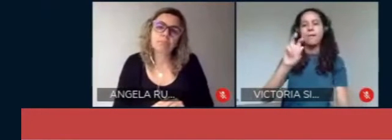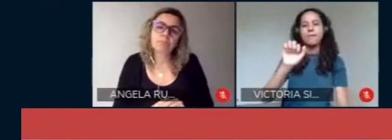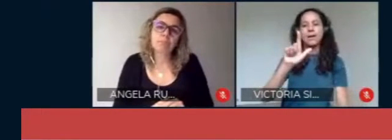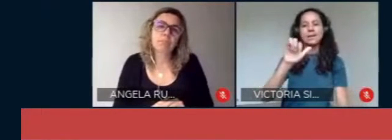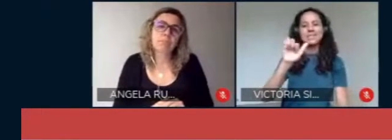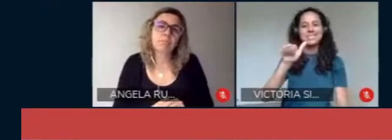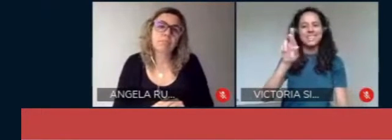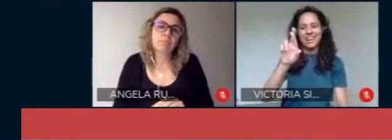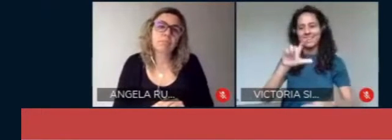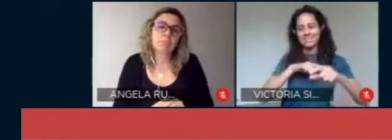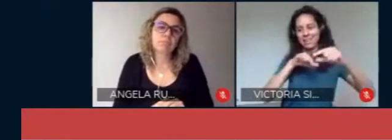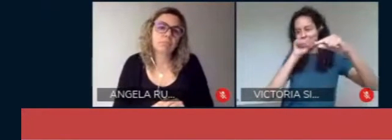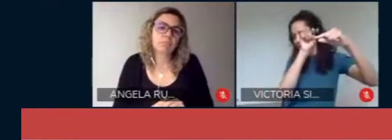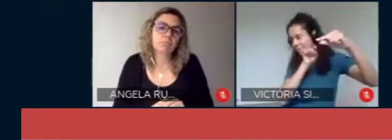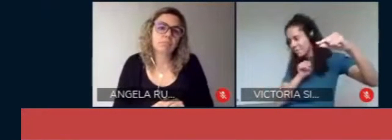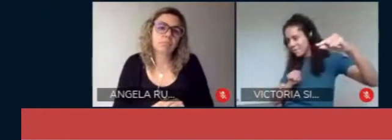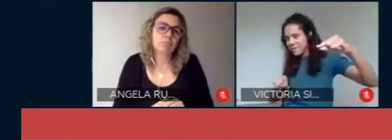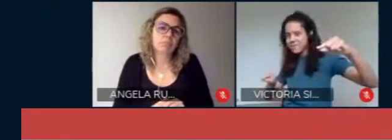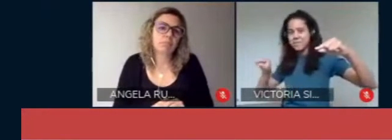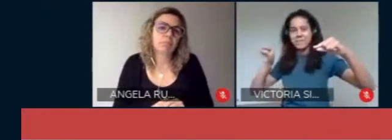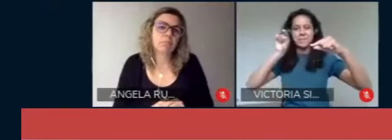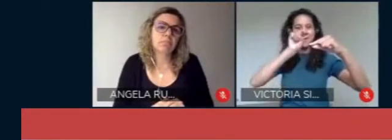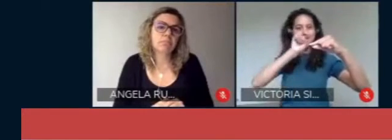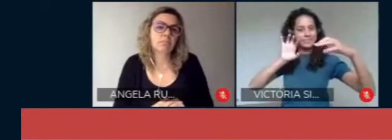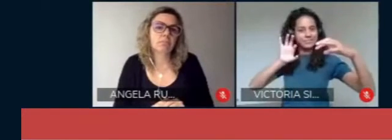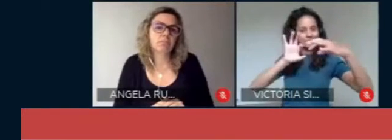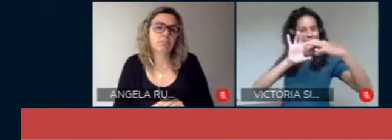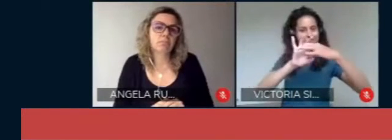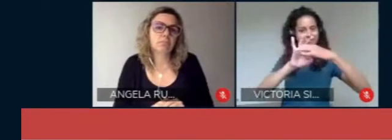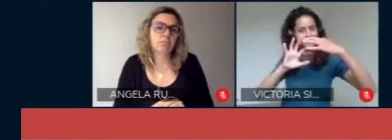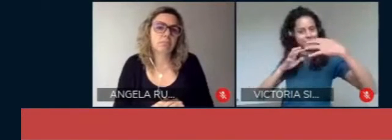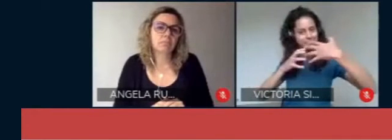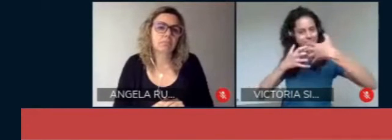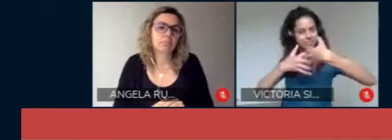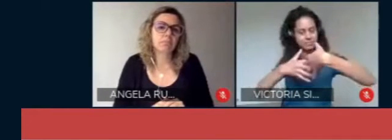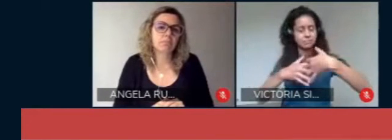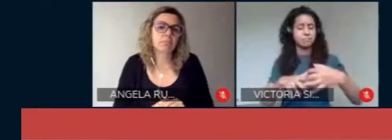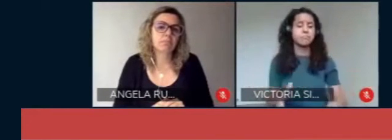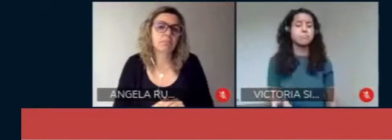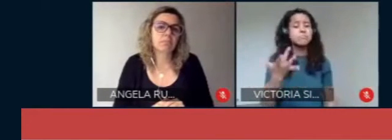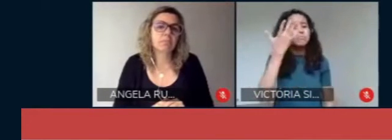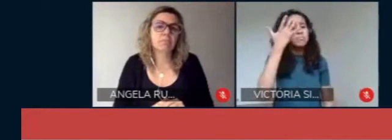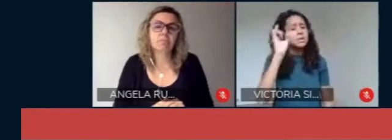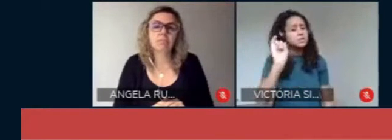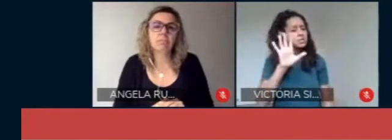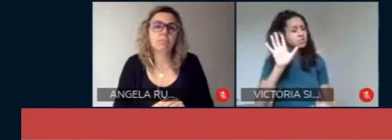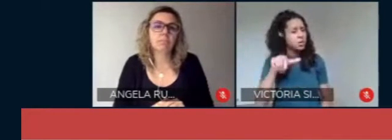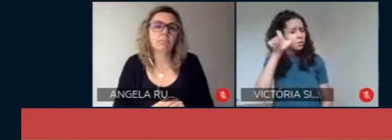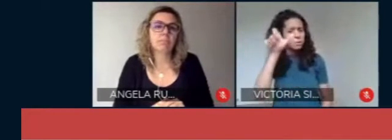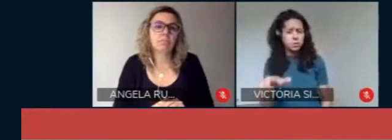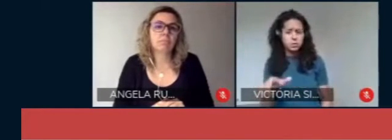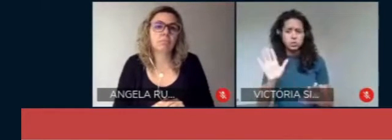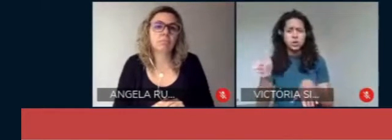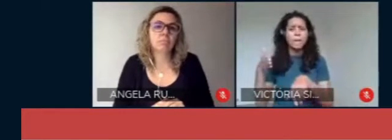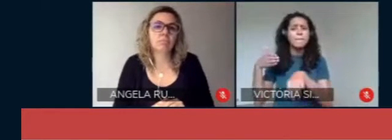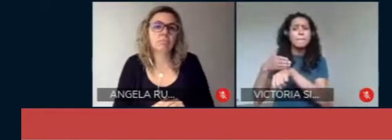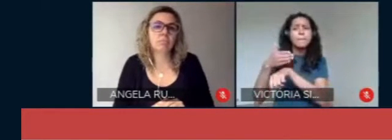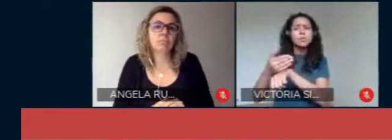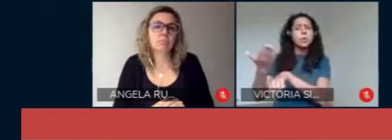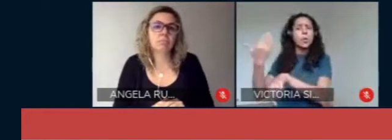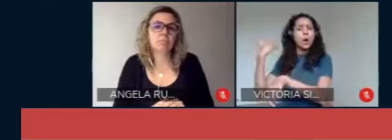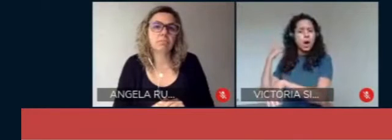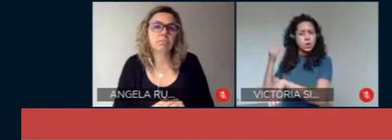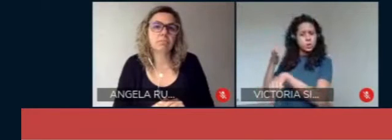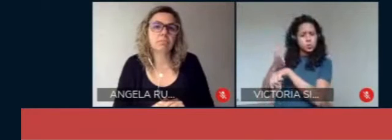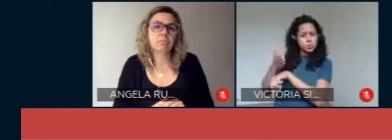Eu não sei se quem já participou em um outro módulo do Super 8, mas a gente às vezes